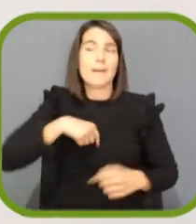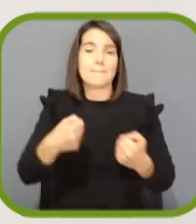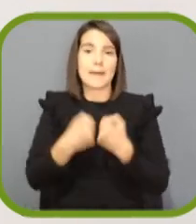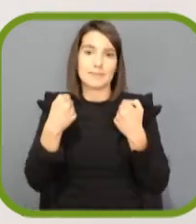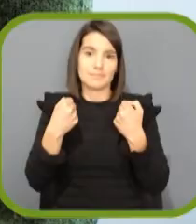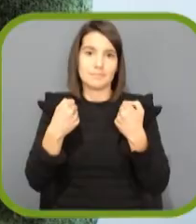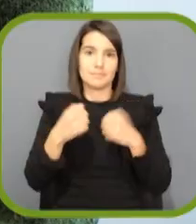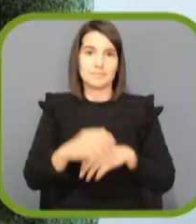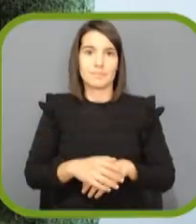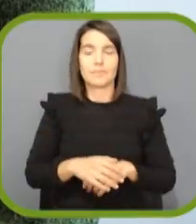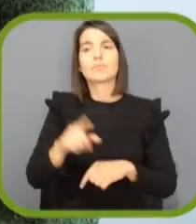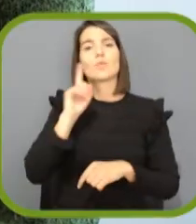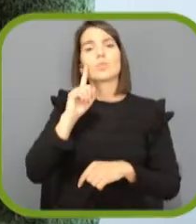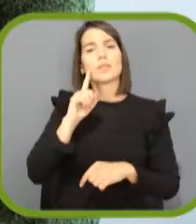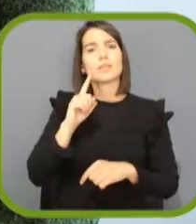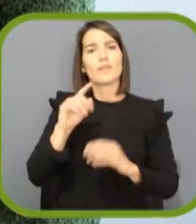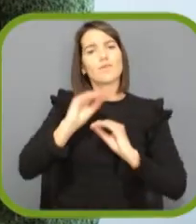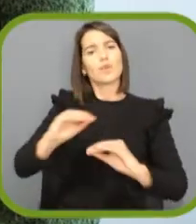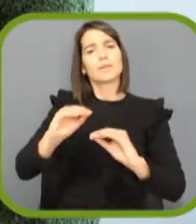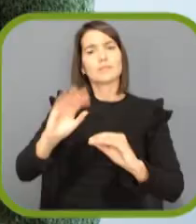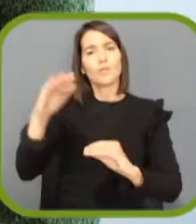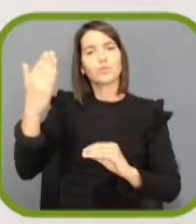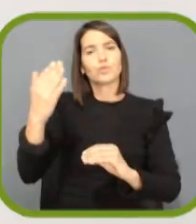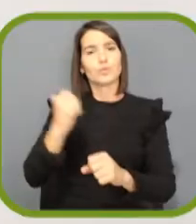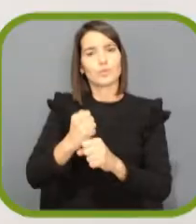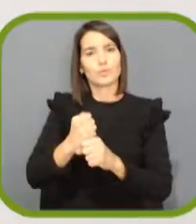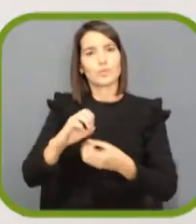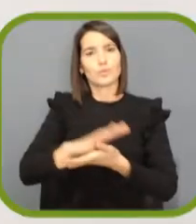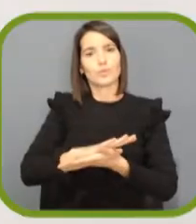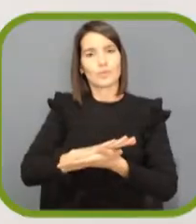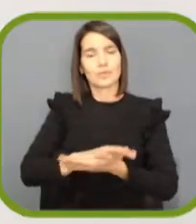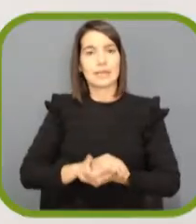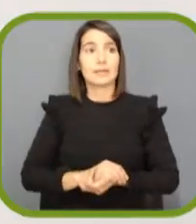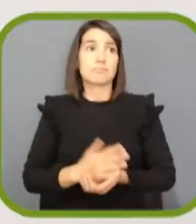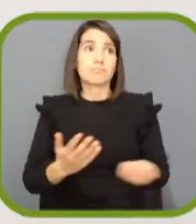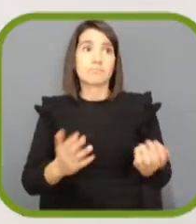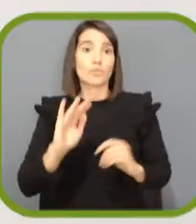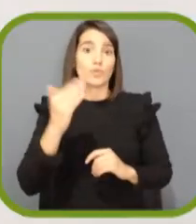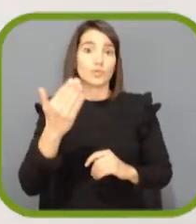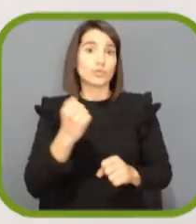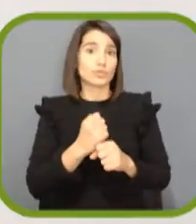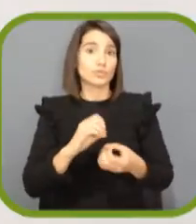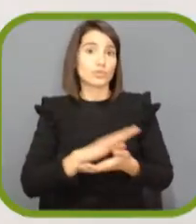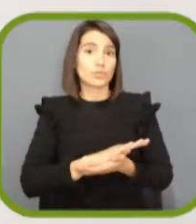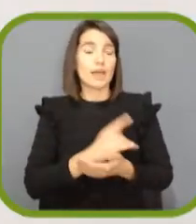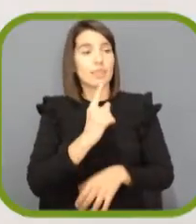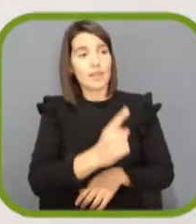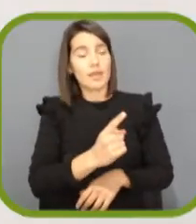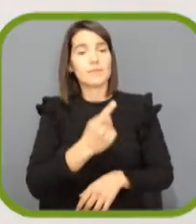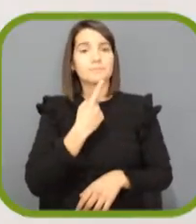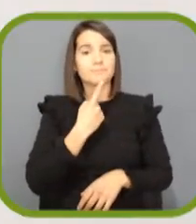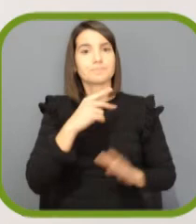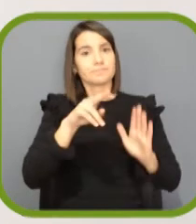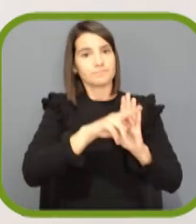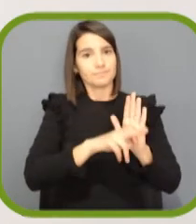interesse. O que acha imprescindível na formação de um futuro jornalista? Eu acho que um futuro jornalista tem que